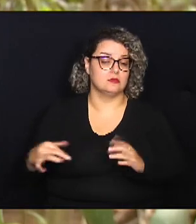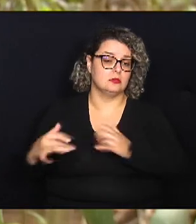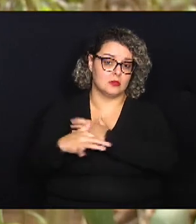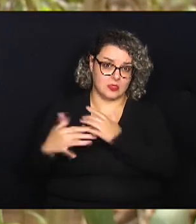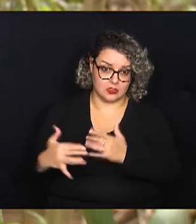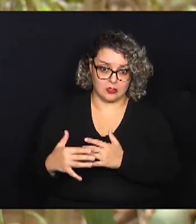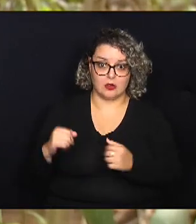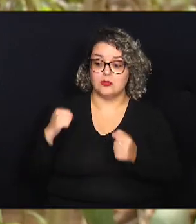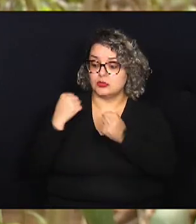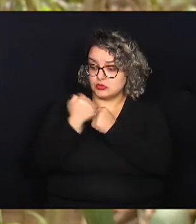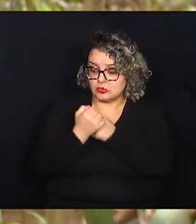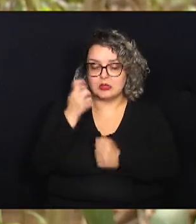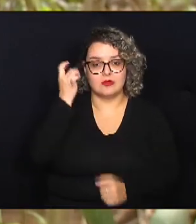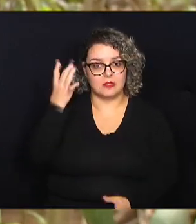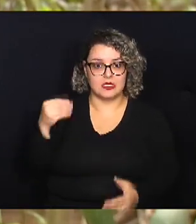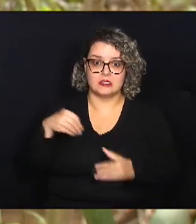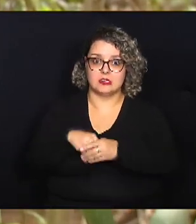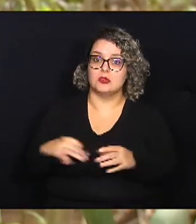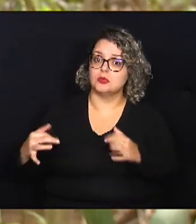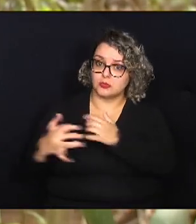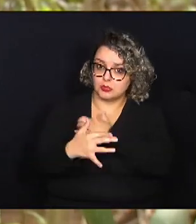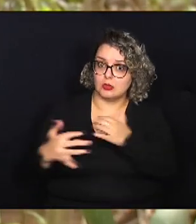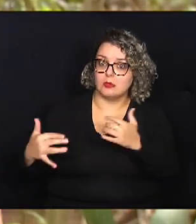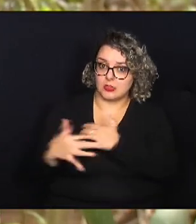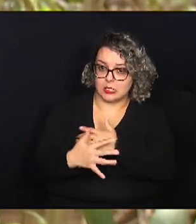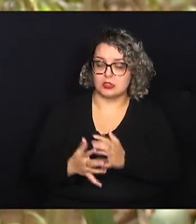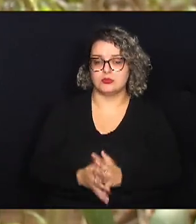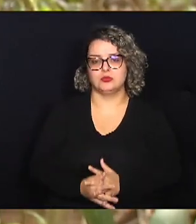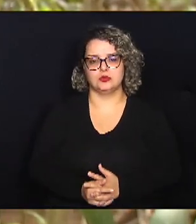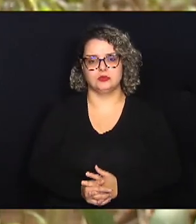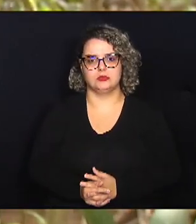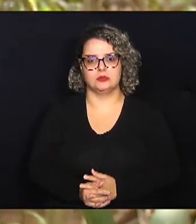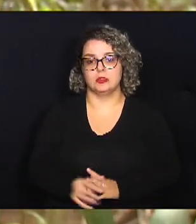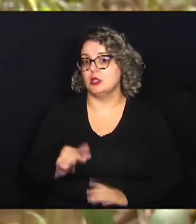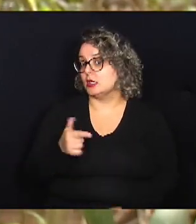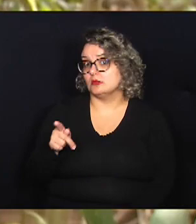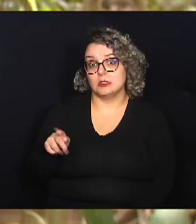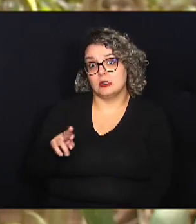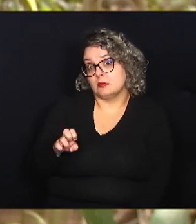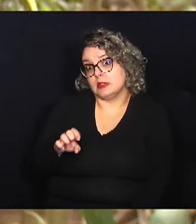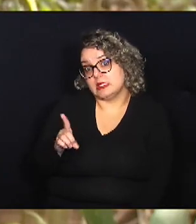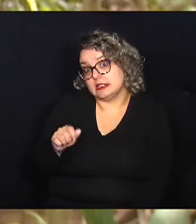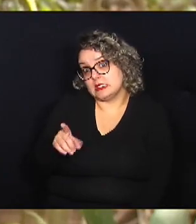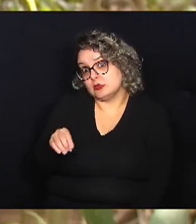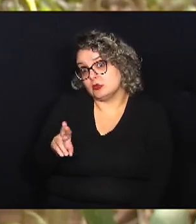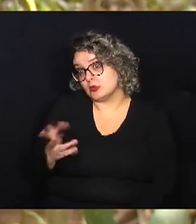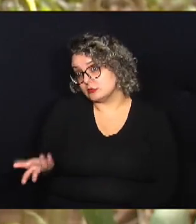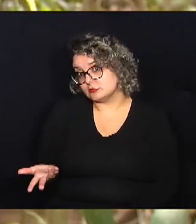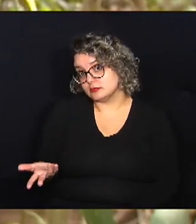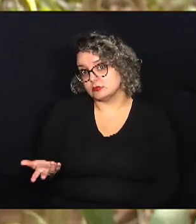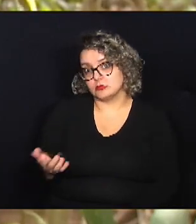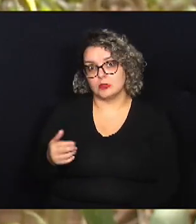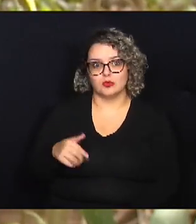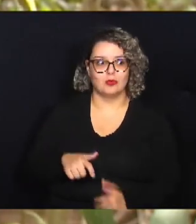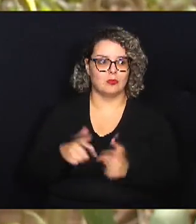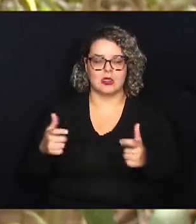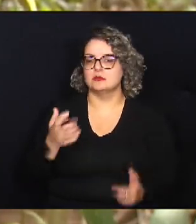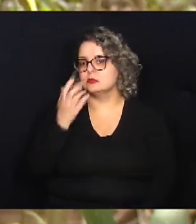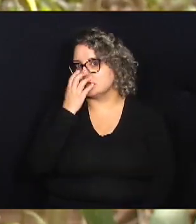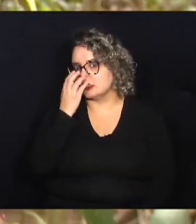abrigo muito fácil dentro do ambiente urbano e não tem predadores. Né? No máximo os cães das